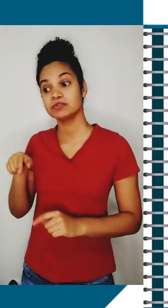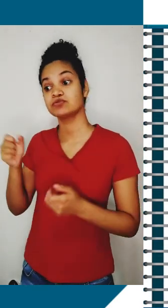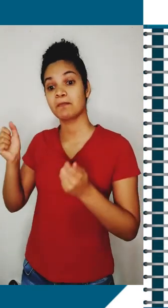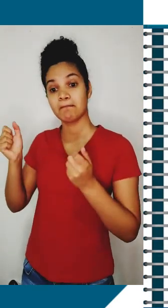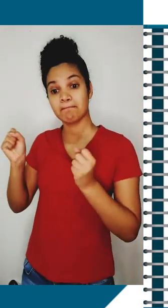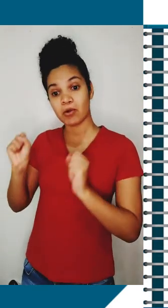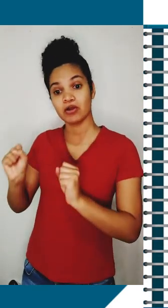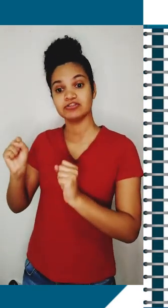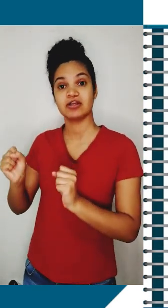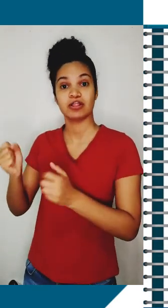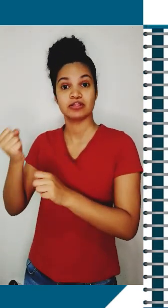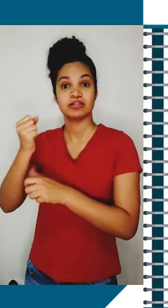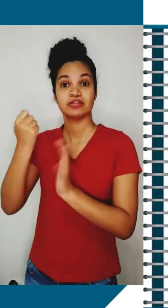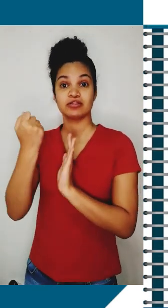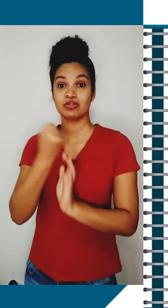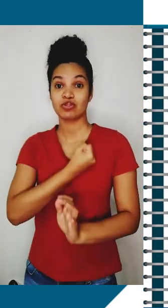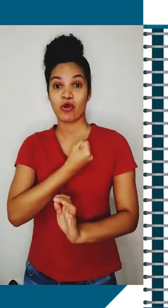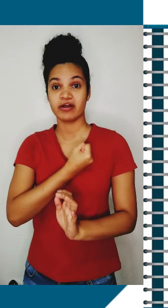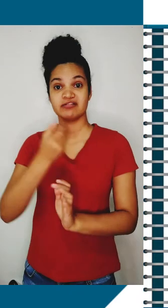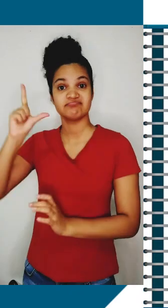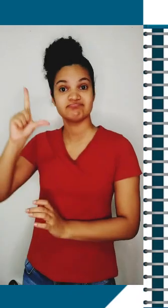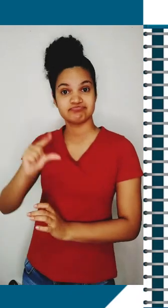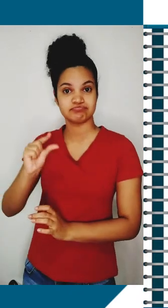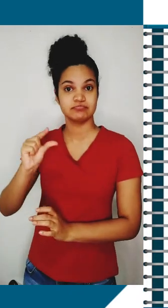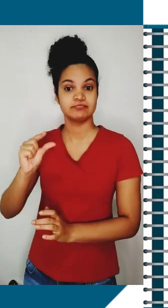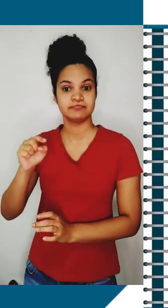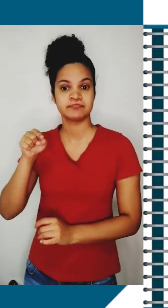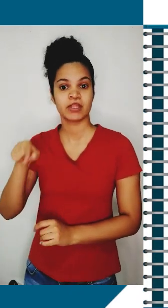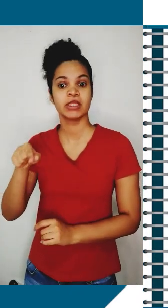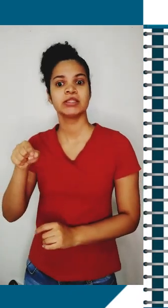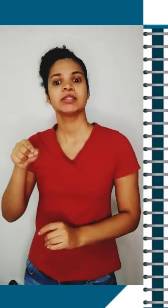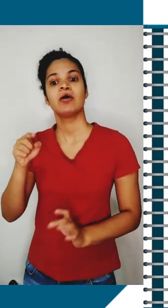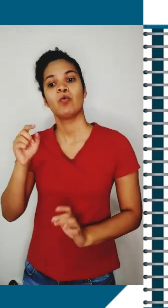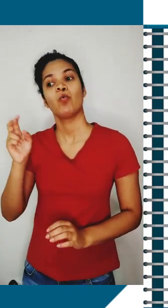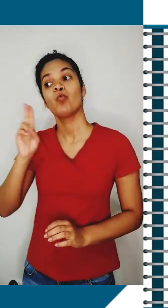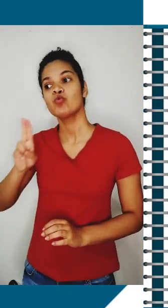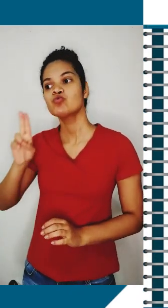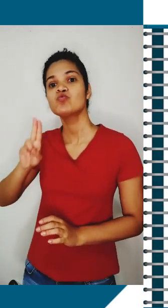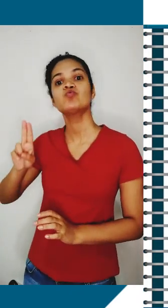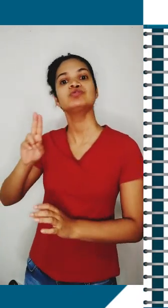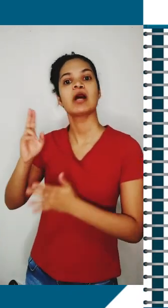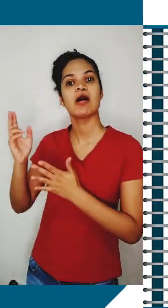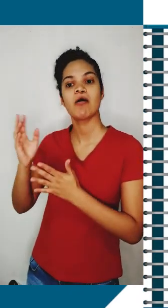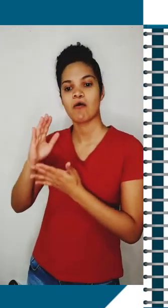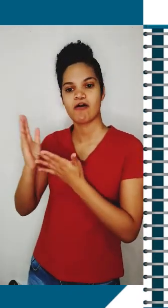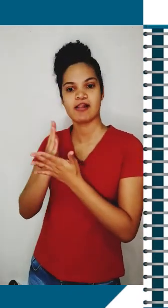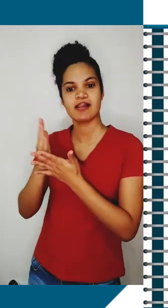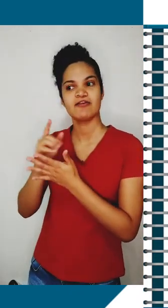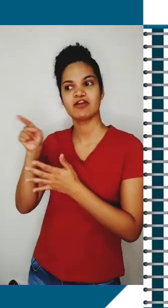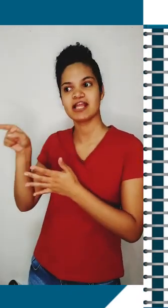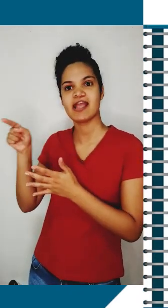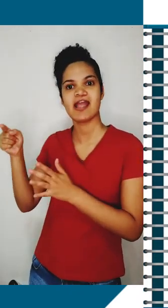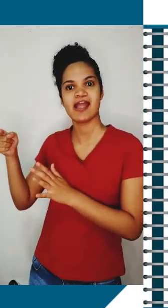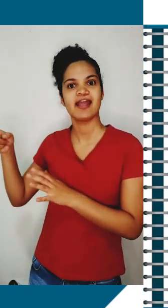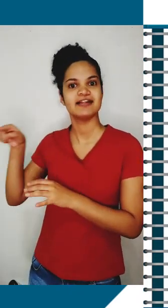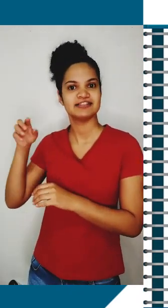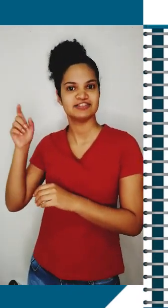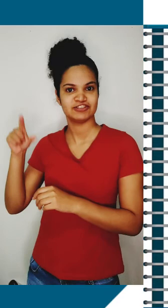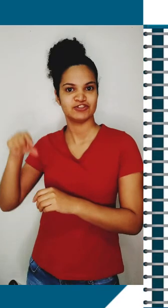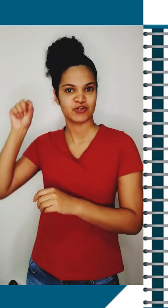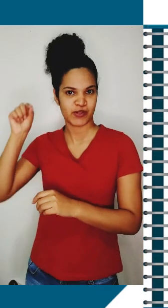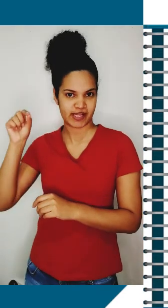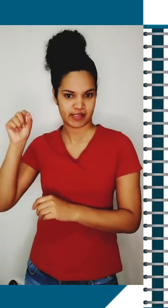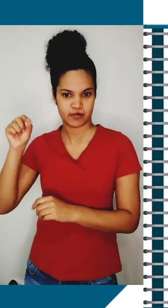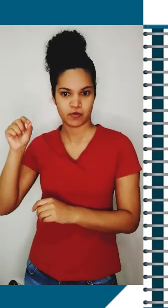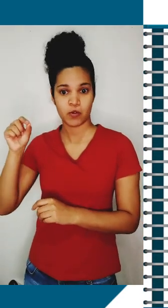minhas dicas são: primeiro, usar a obra indicada. No caso, se você optar por fazer uma estratégia de contextualização